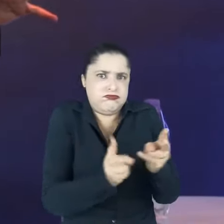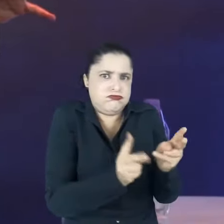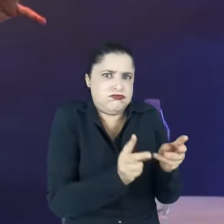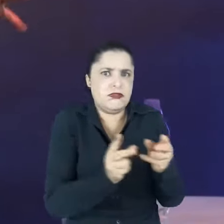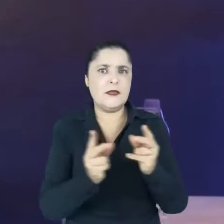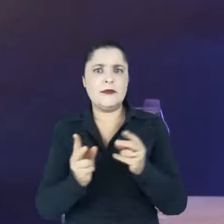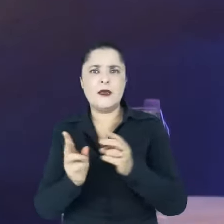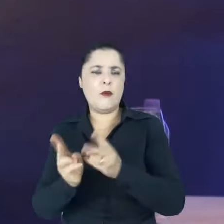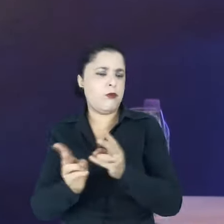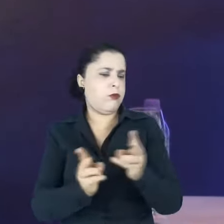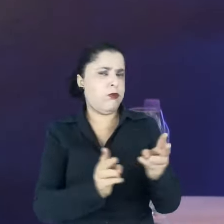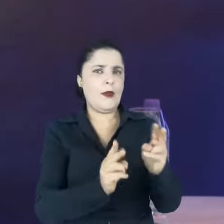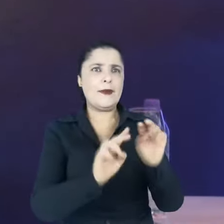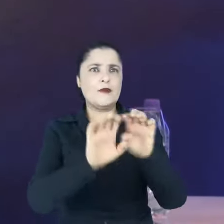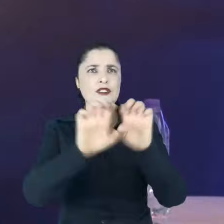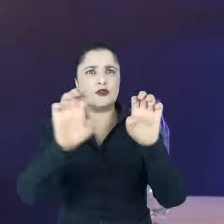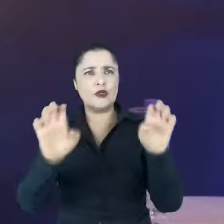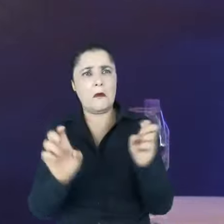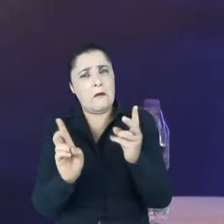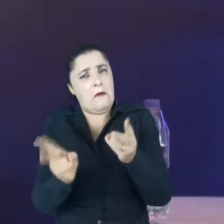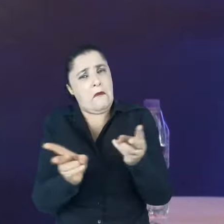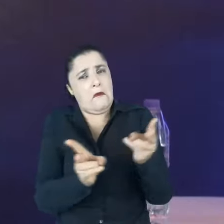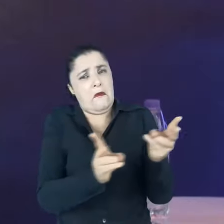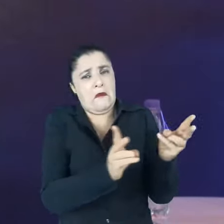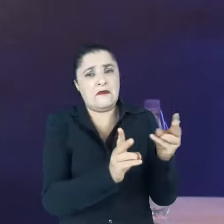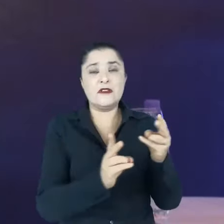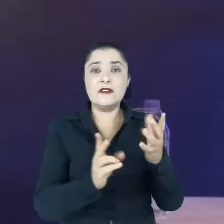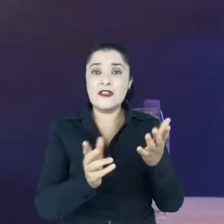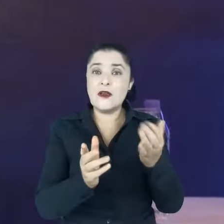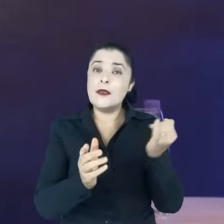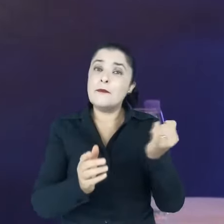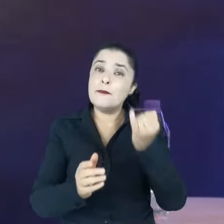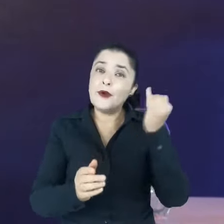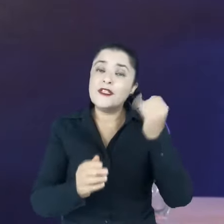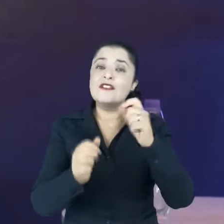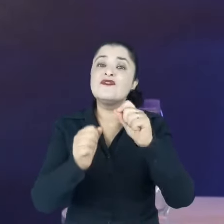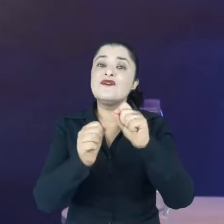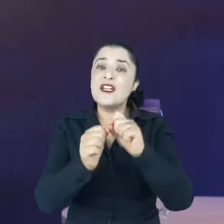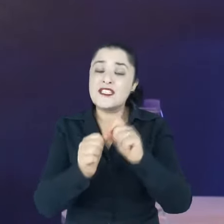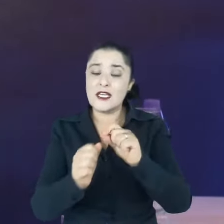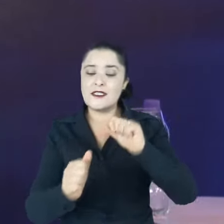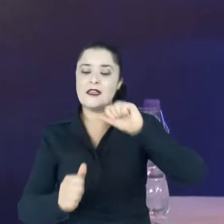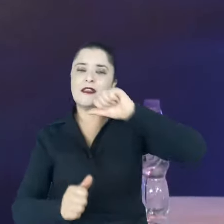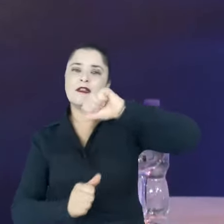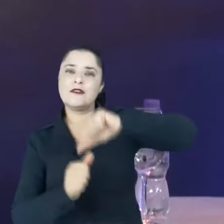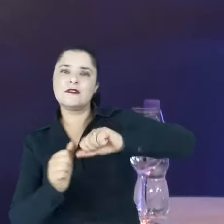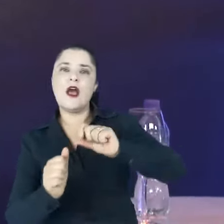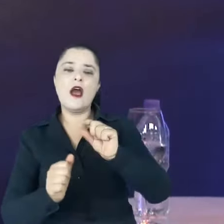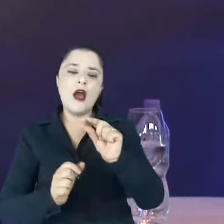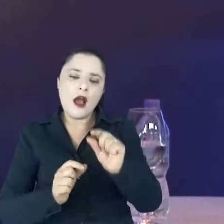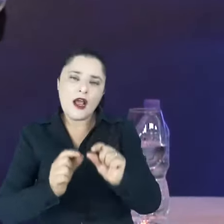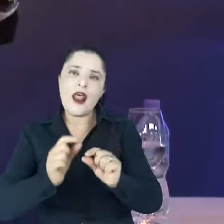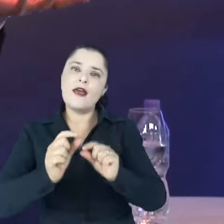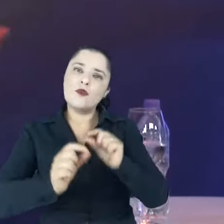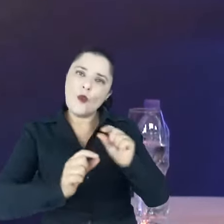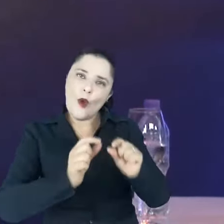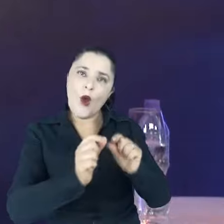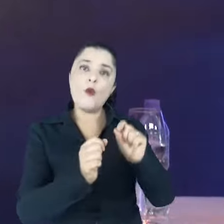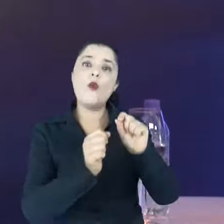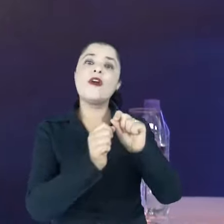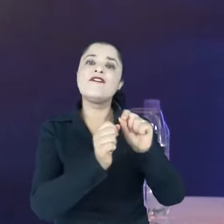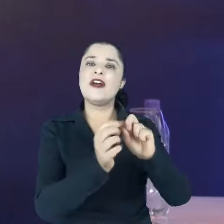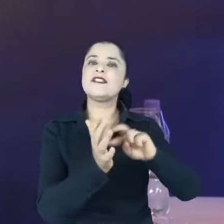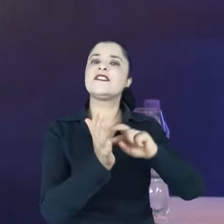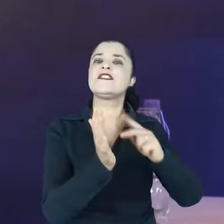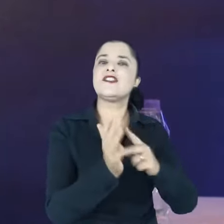infraestrutura existente. Então, é importante fazer essa transição gradual com aquilo que faz sentido